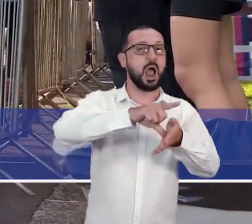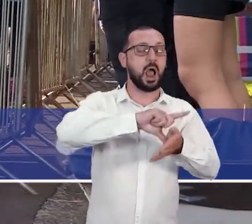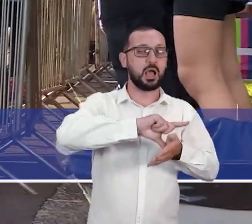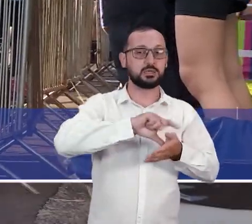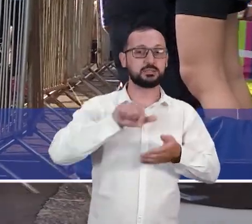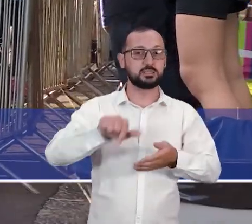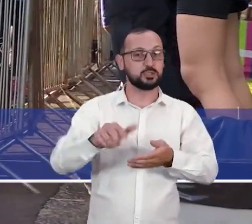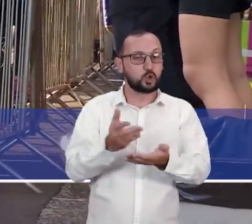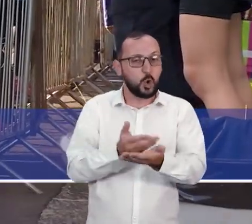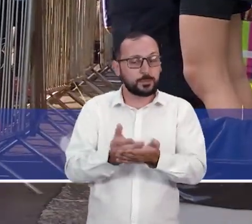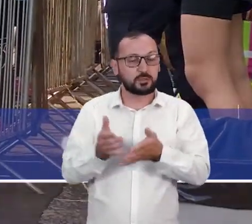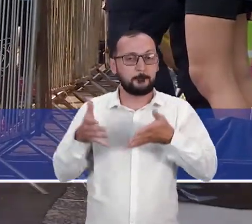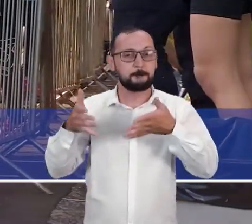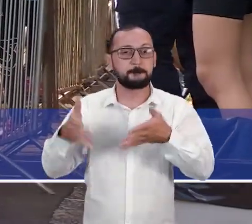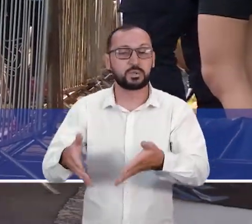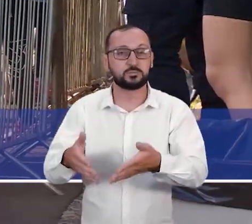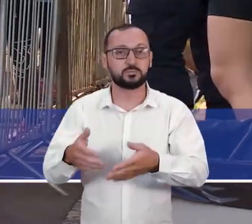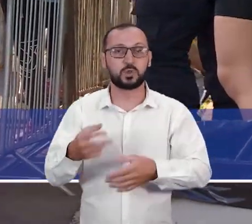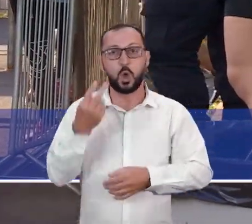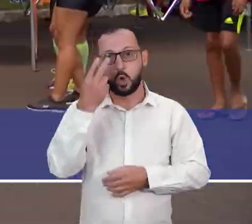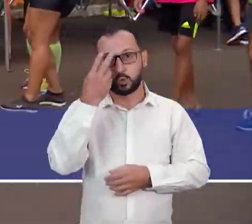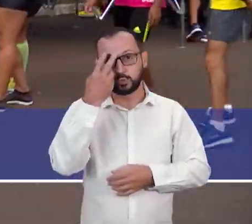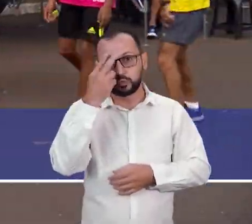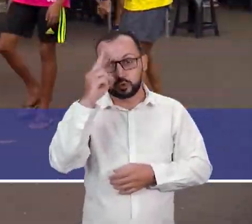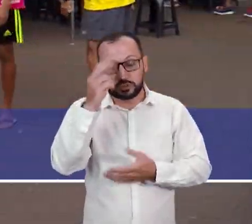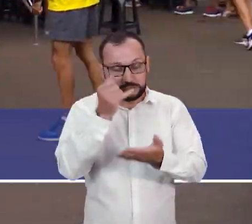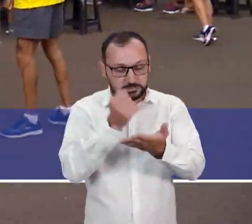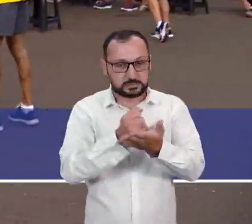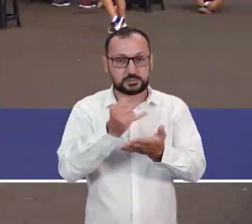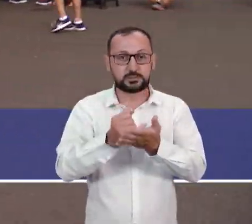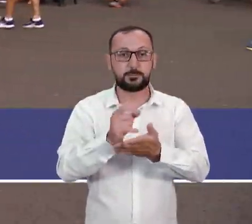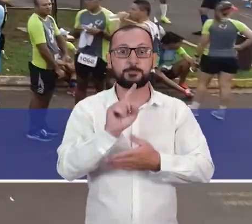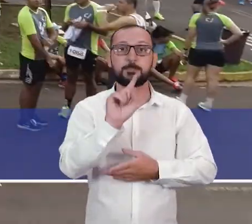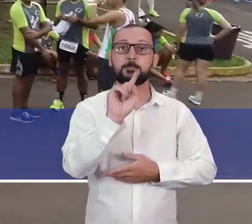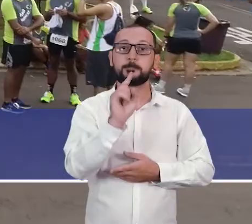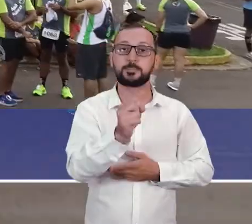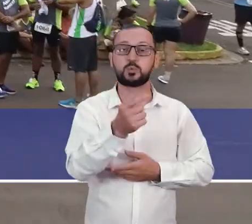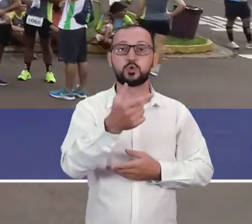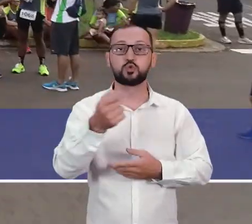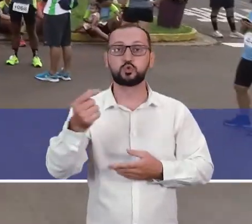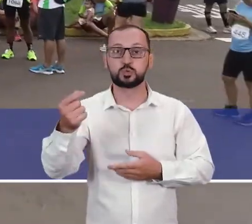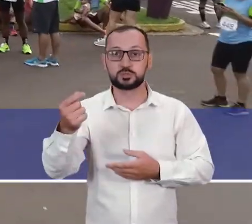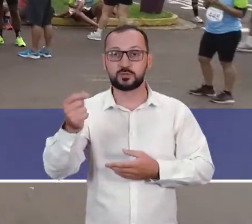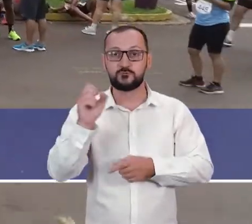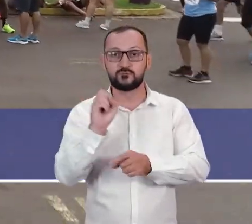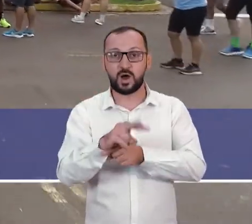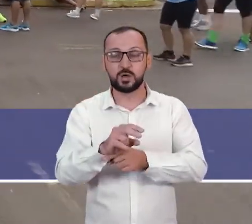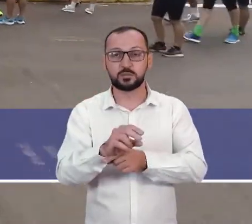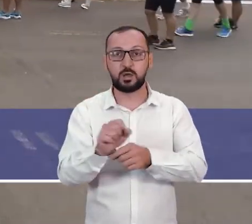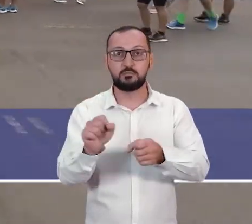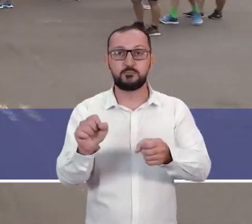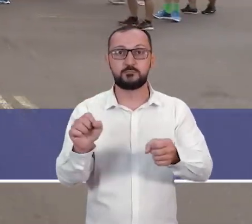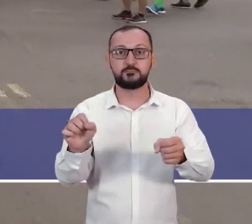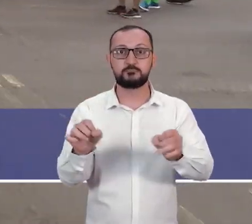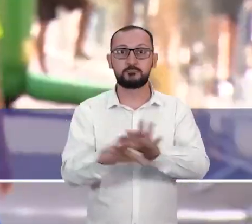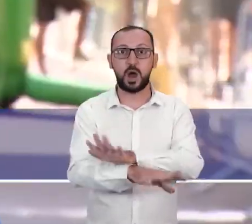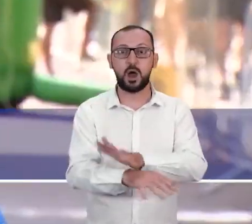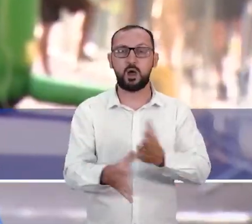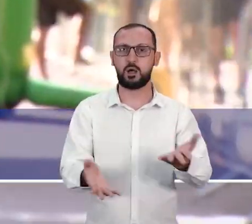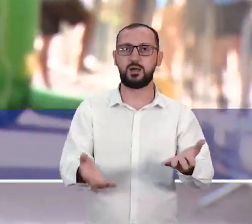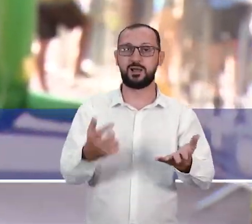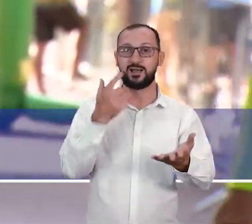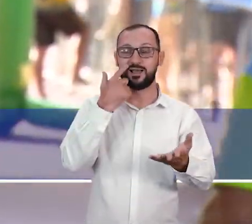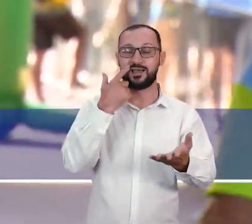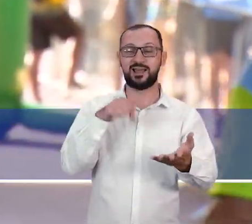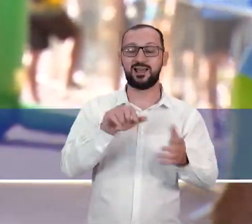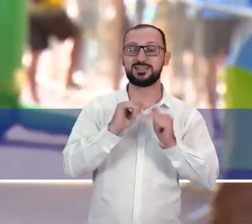mesmo muito antes da concentração dos atletas. Em 2 dias de inscrição, as 1.200 vagas já estavam todas preenchidas, superando